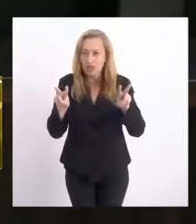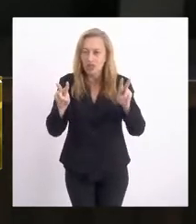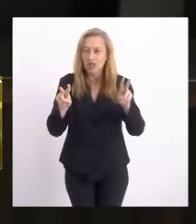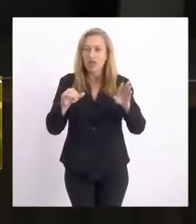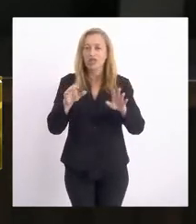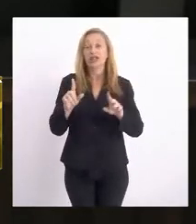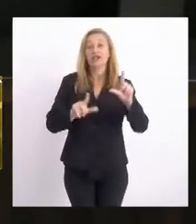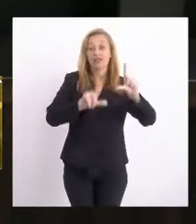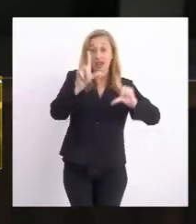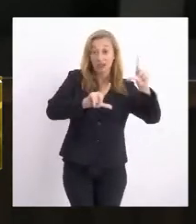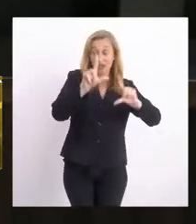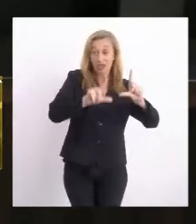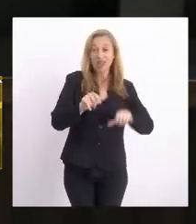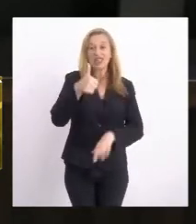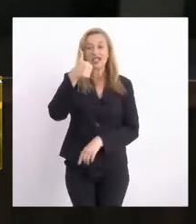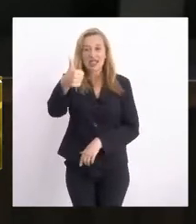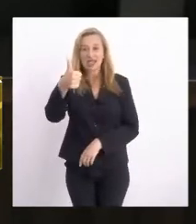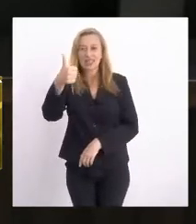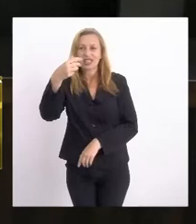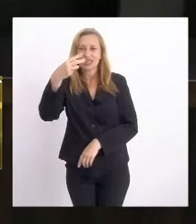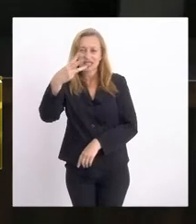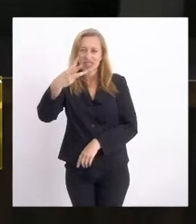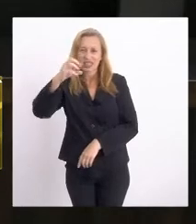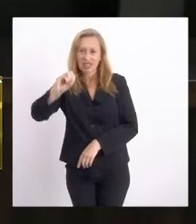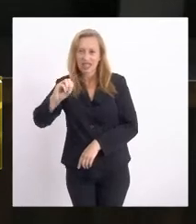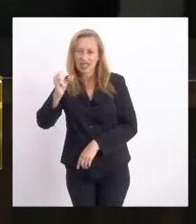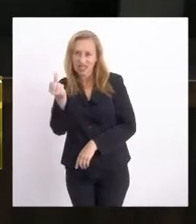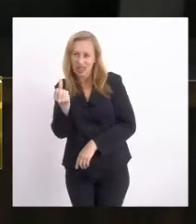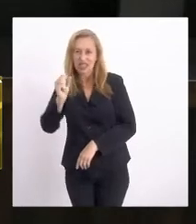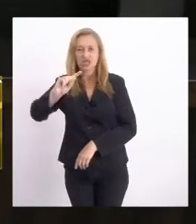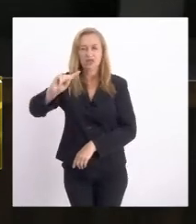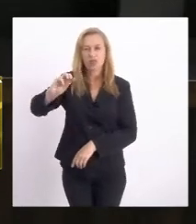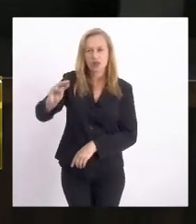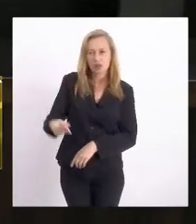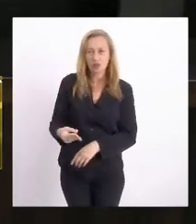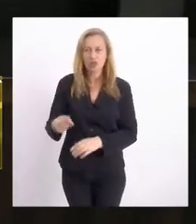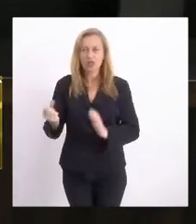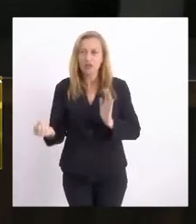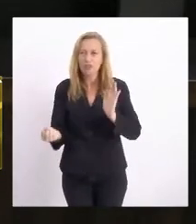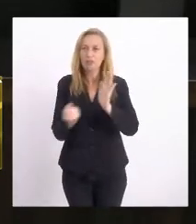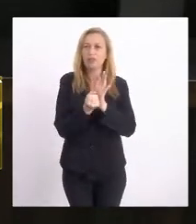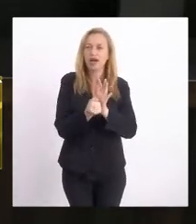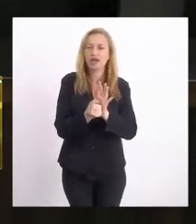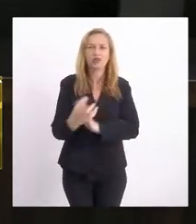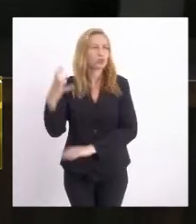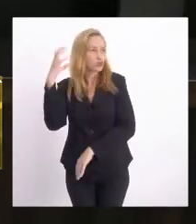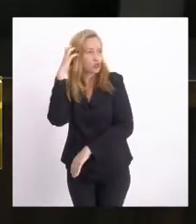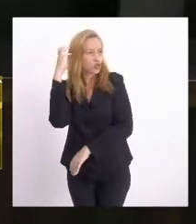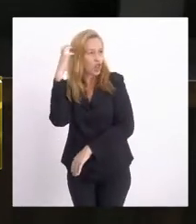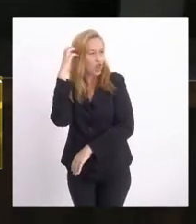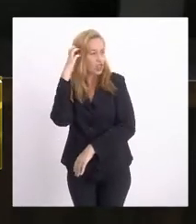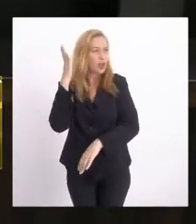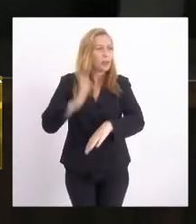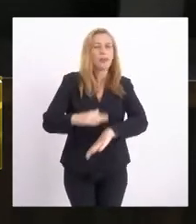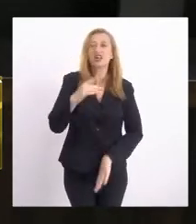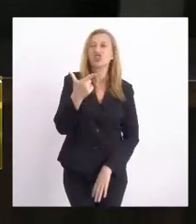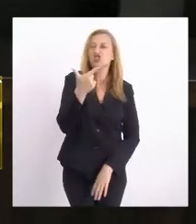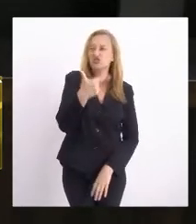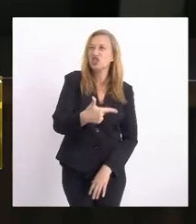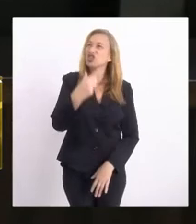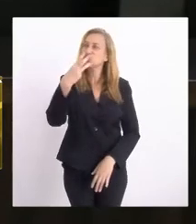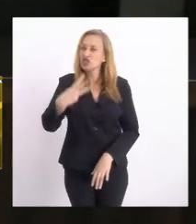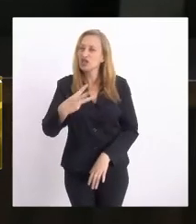fechados 136 milhões de impactos e inserções de rádio mais de